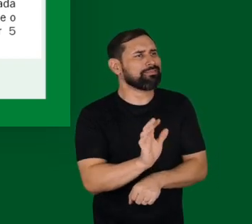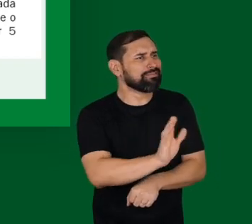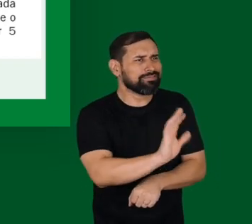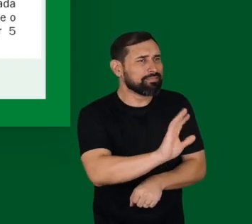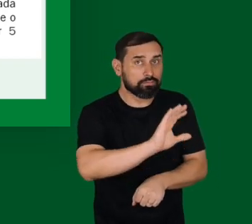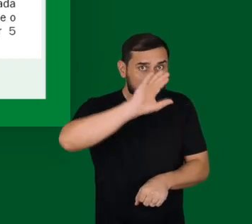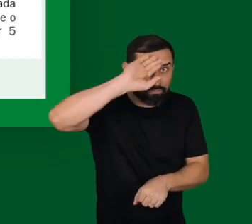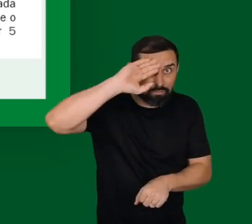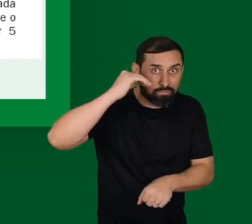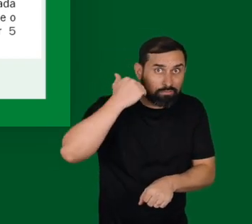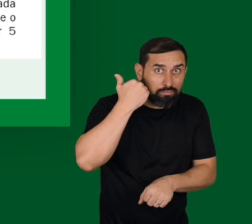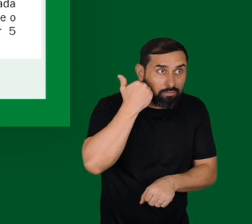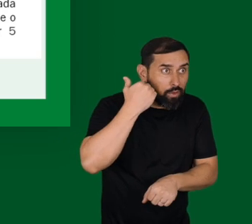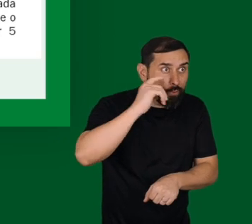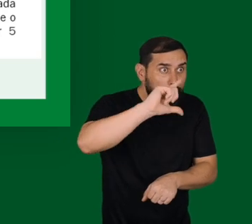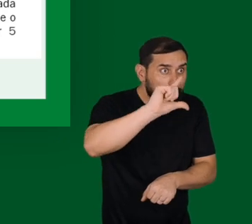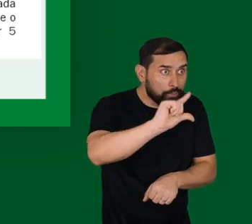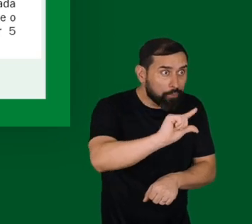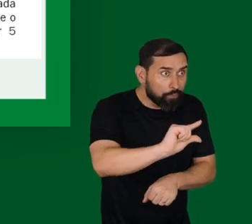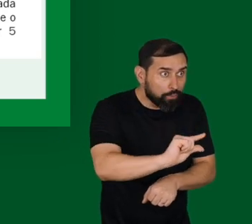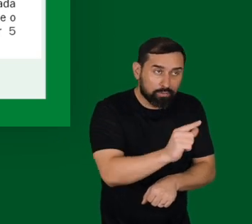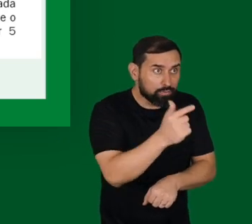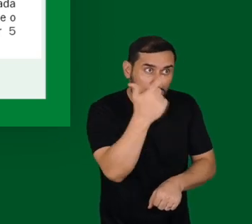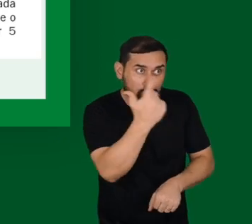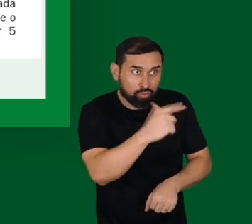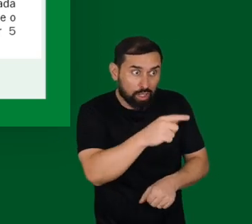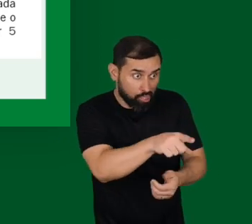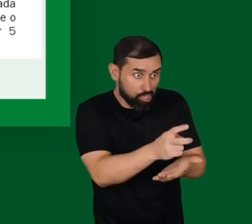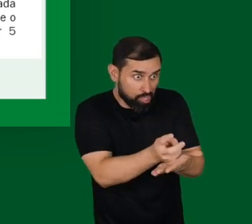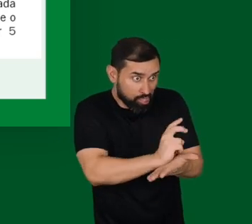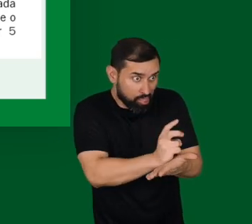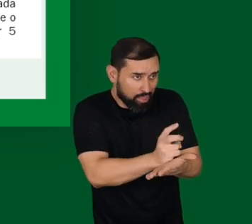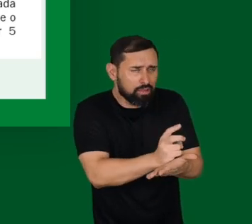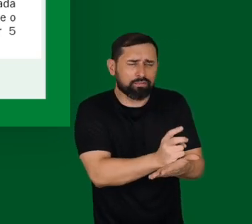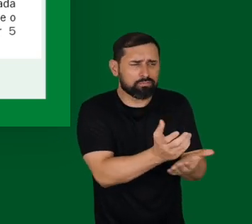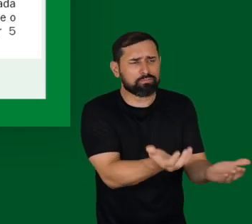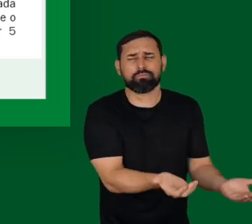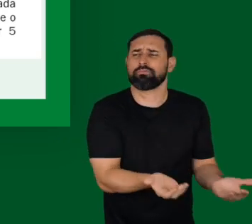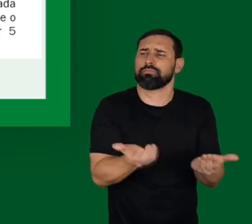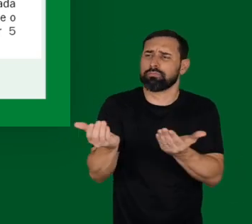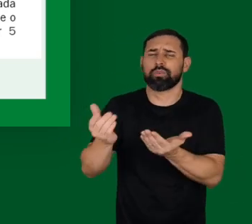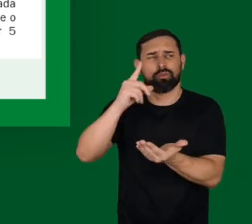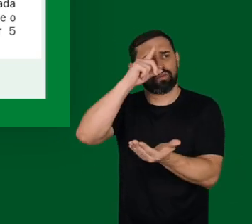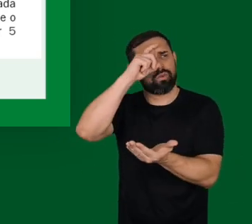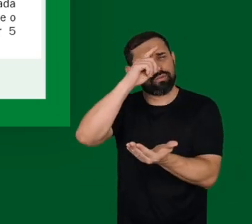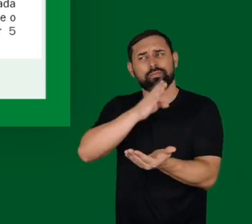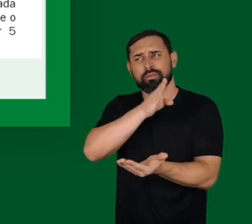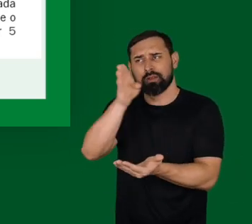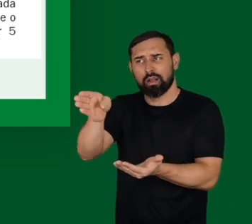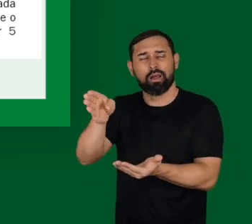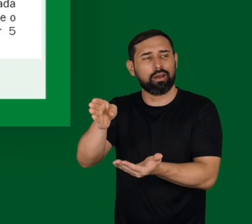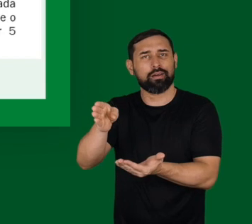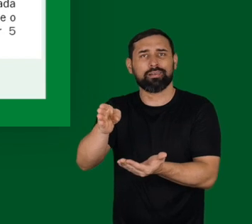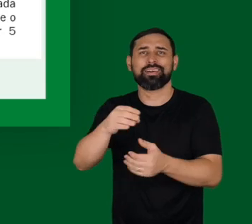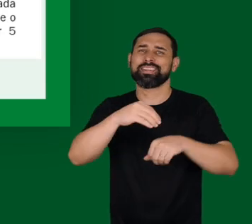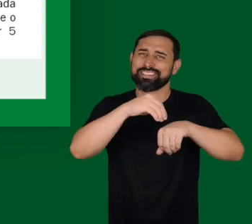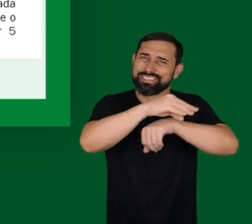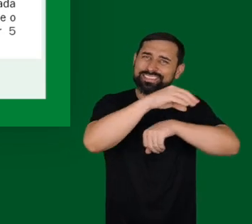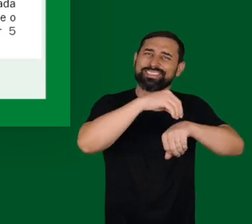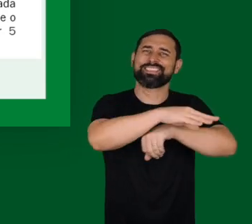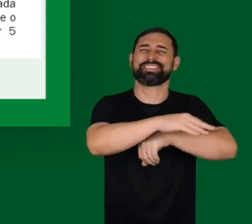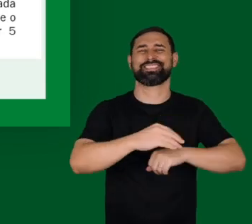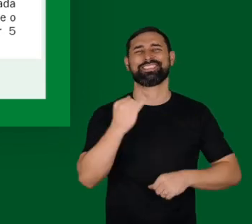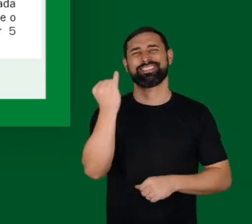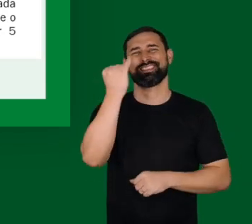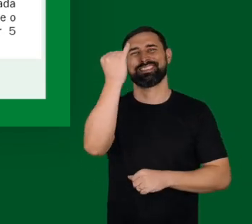não esperar outras convulsões, né, principalmente na febril convulsionou, não foi capaz de baixar aquela temperatura, a